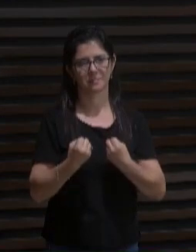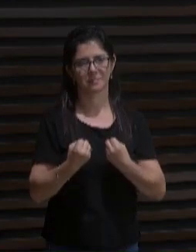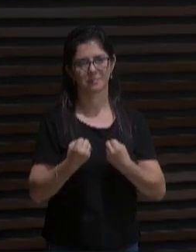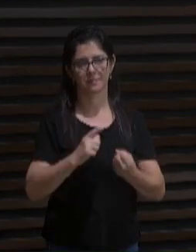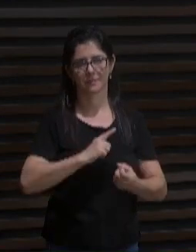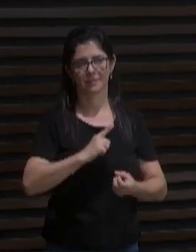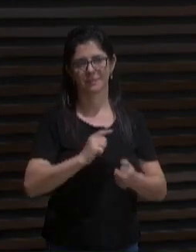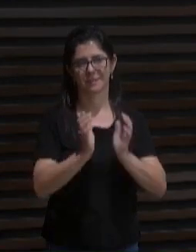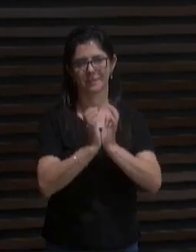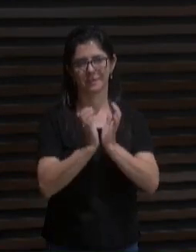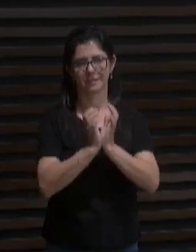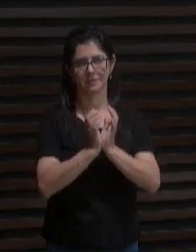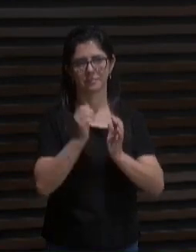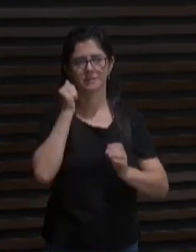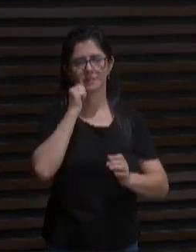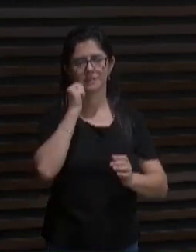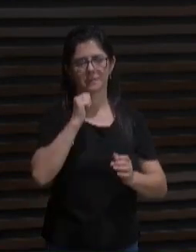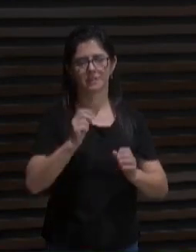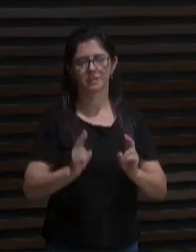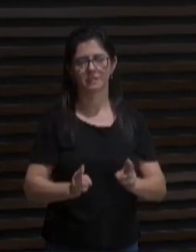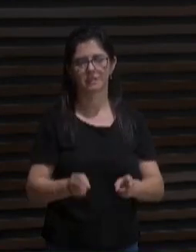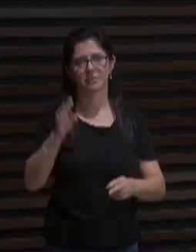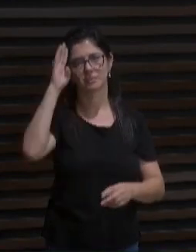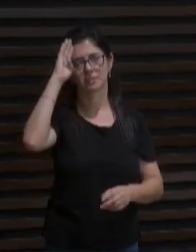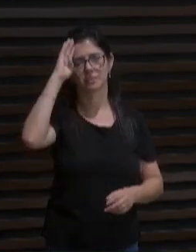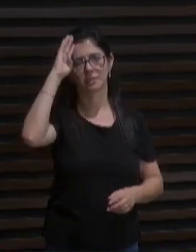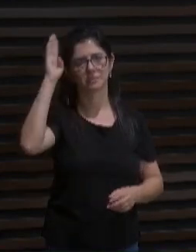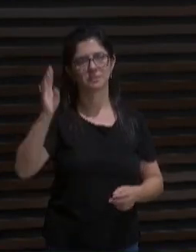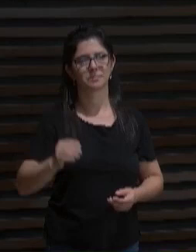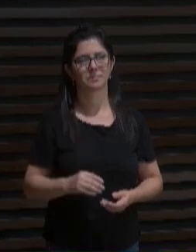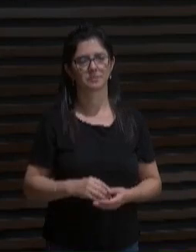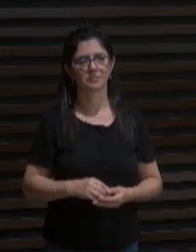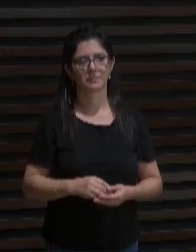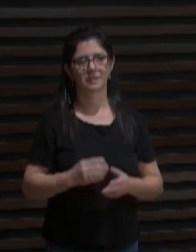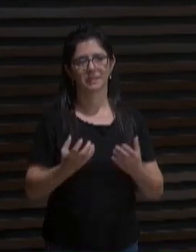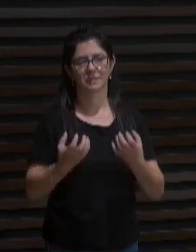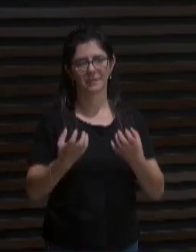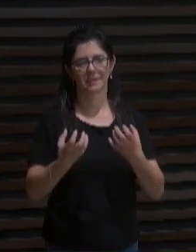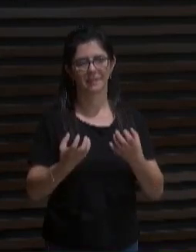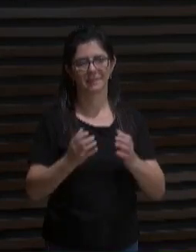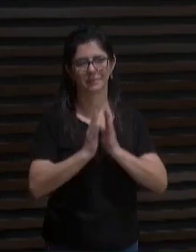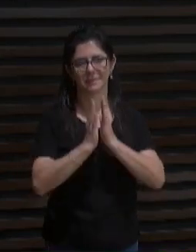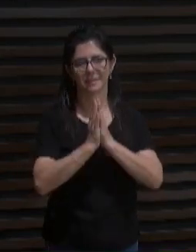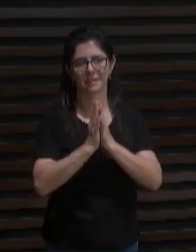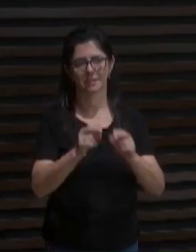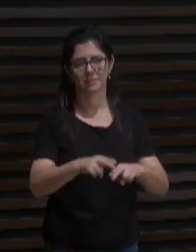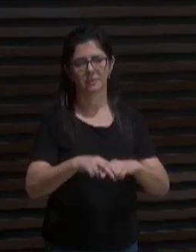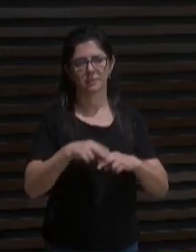ficam toda quarta-feira. Era: eu quero orar pelo meu filho. Meu filho é drogado.